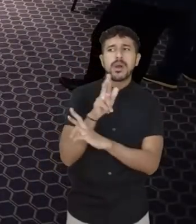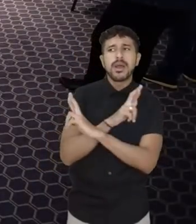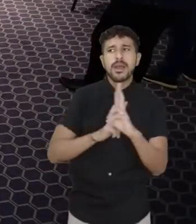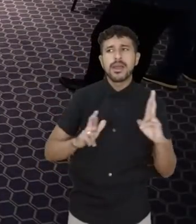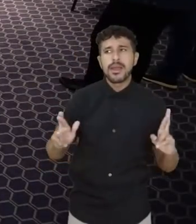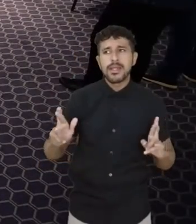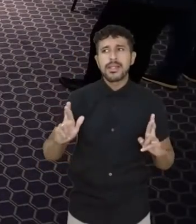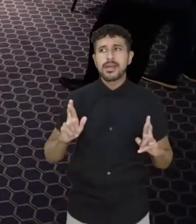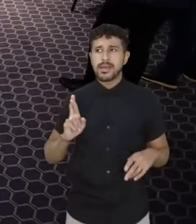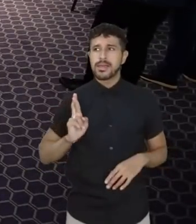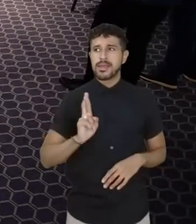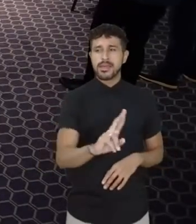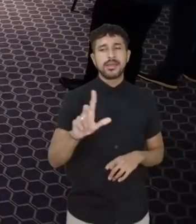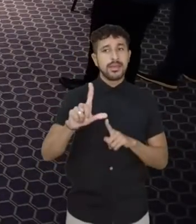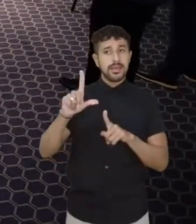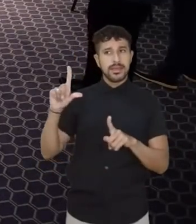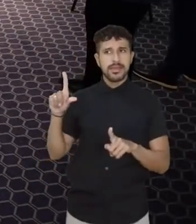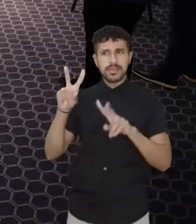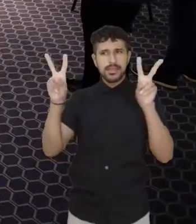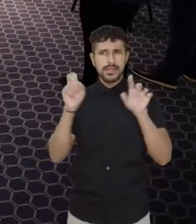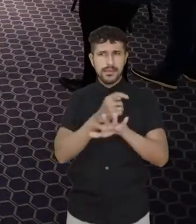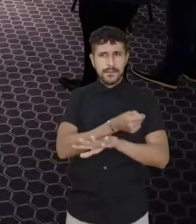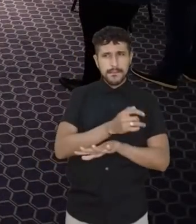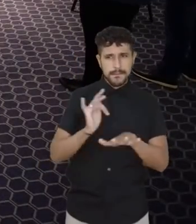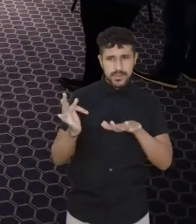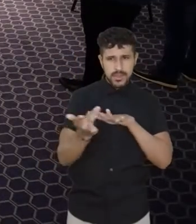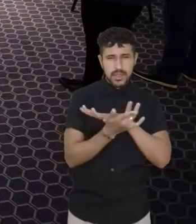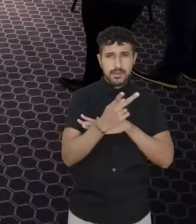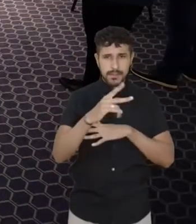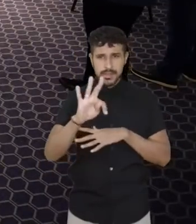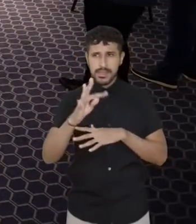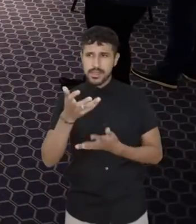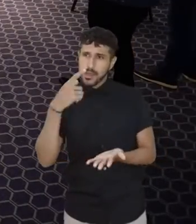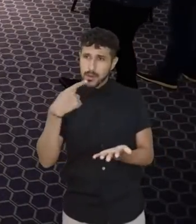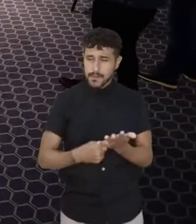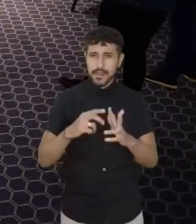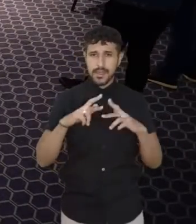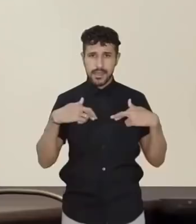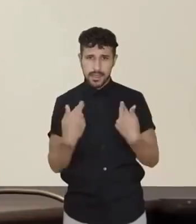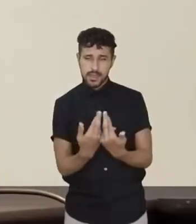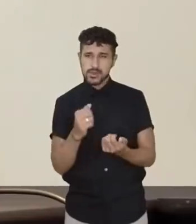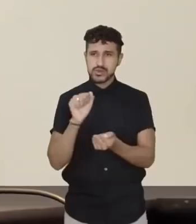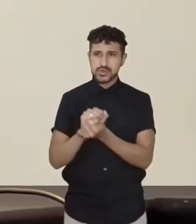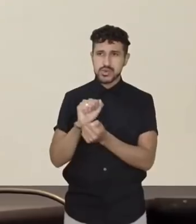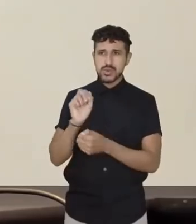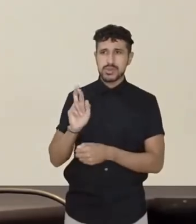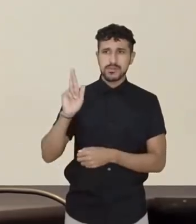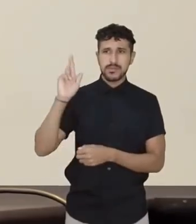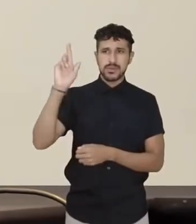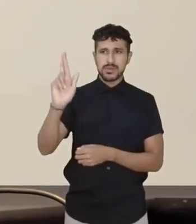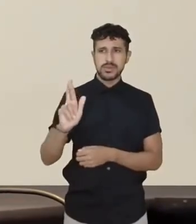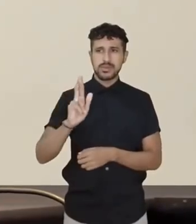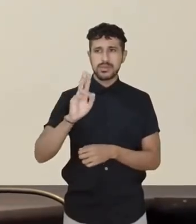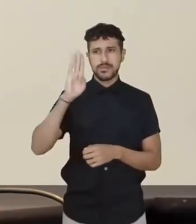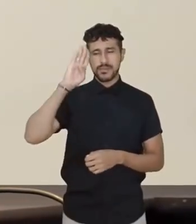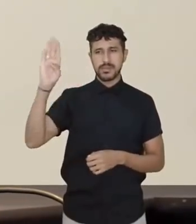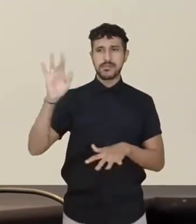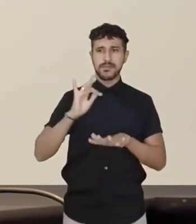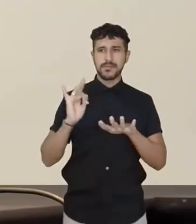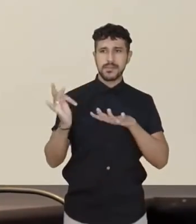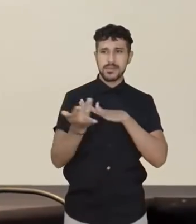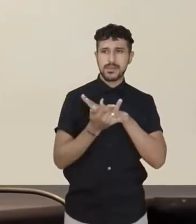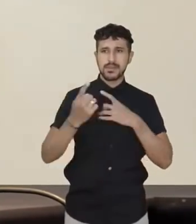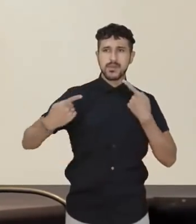resposta anterior das redes sociais. O PT pretende marcar reuniões com as dirigentes das principais redes sociais para discutir isso,